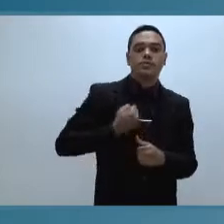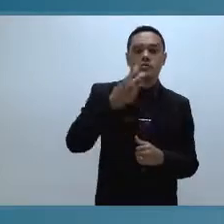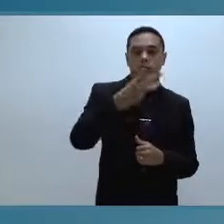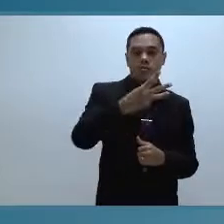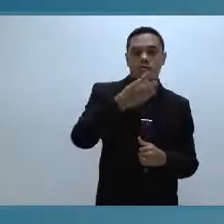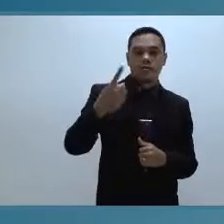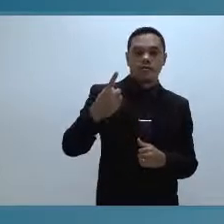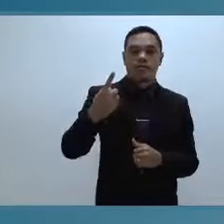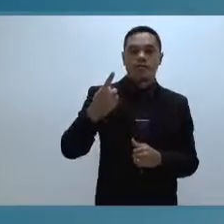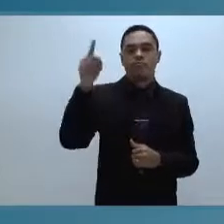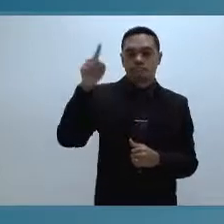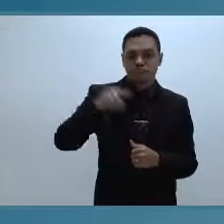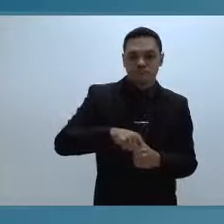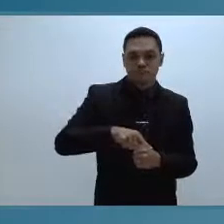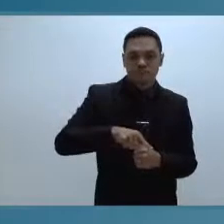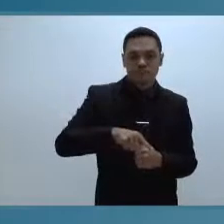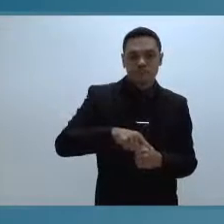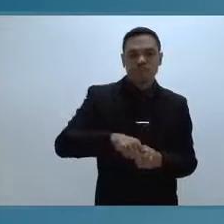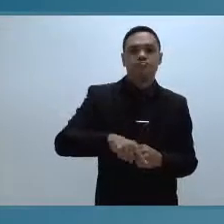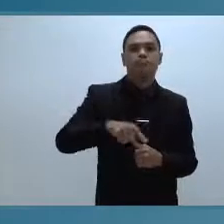31/2007,